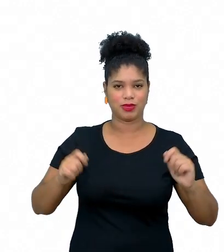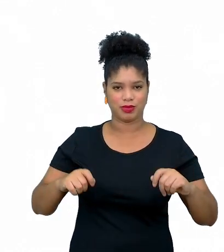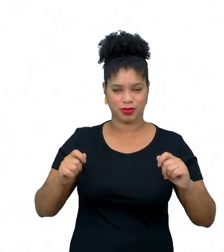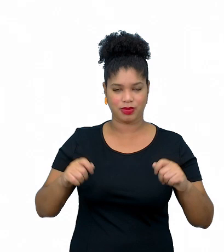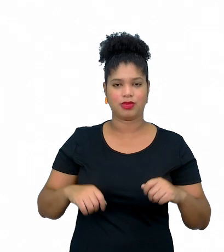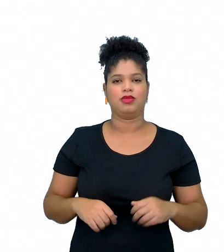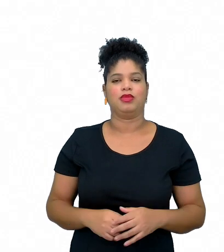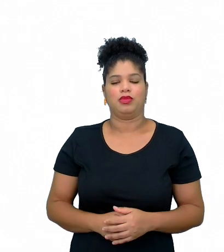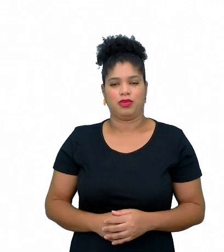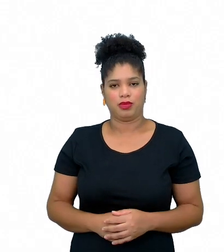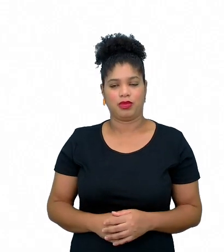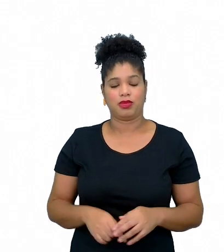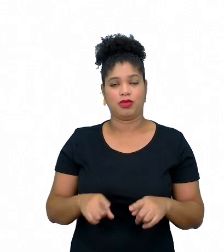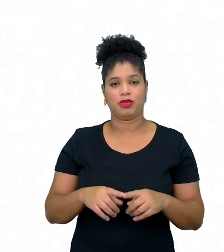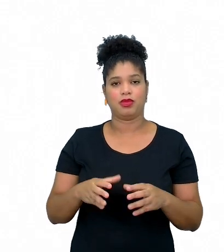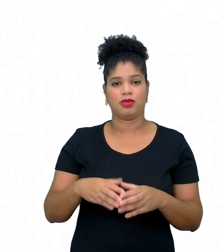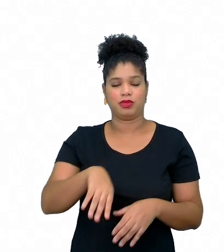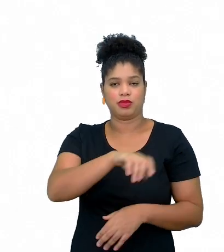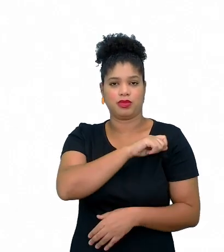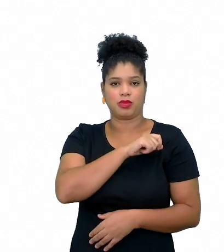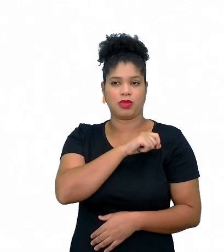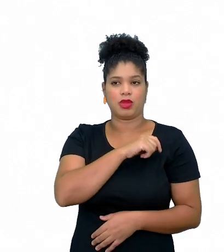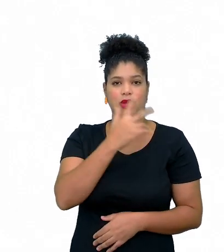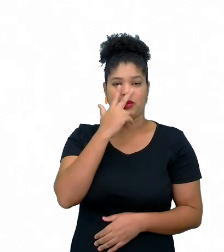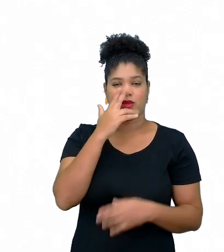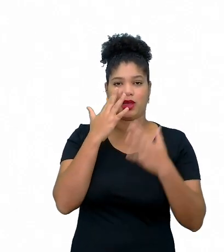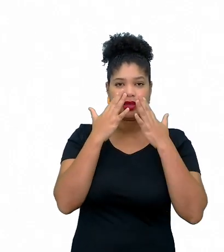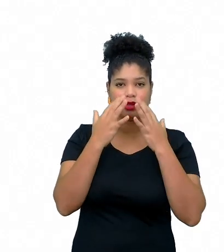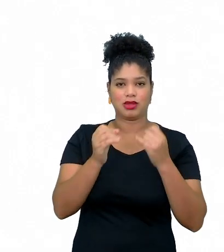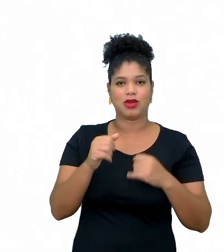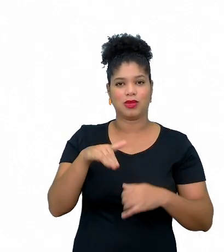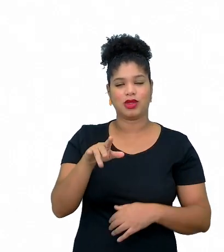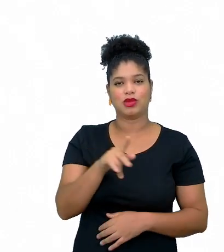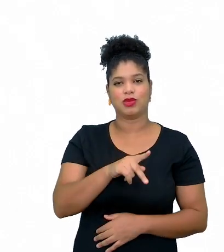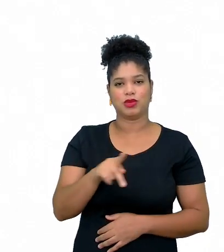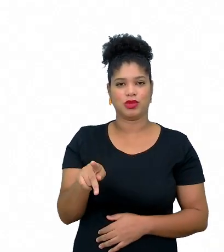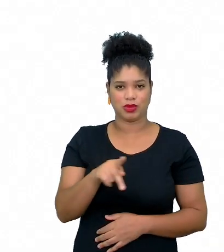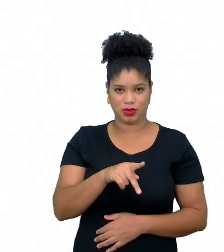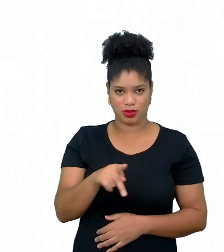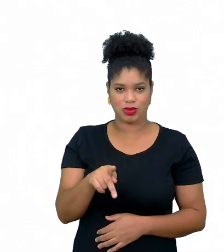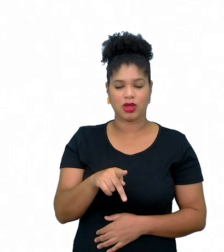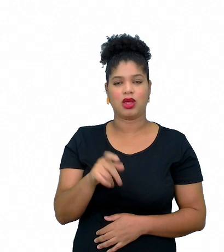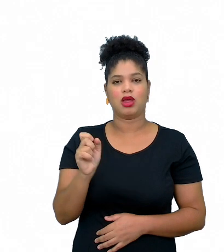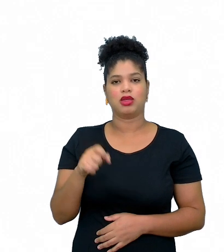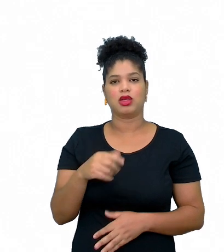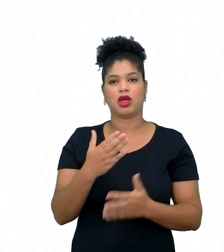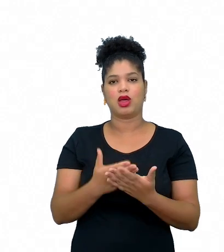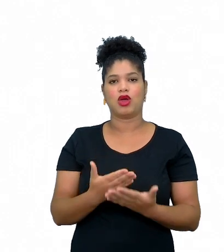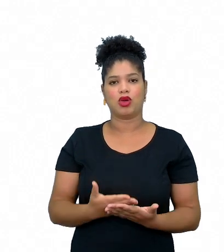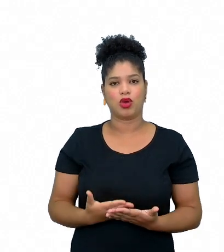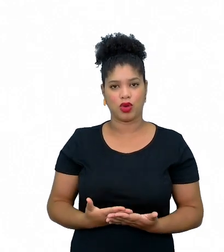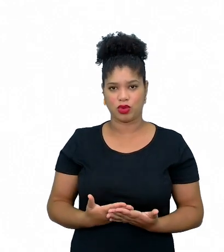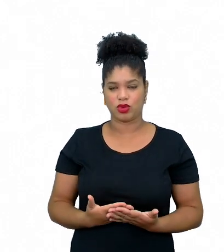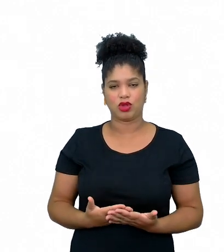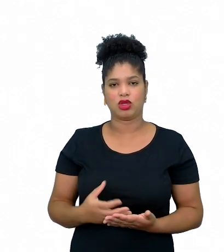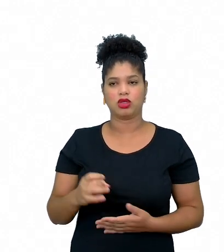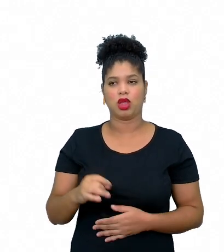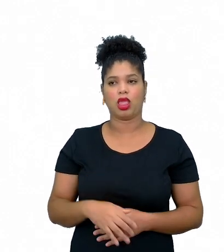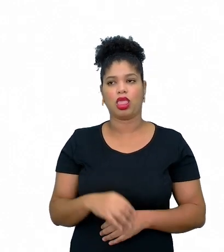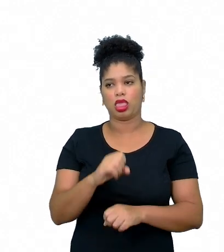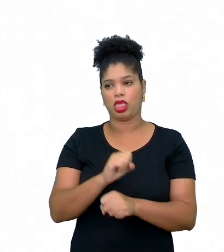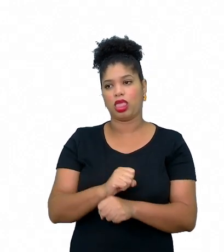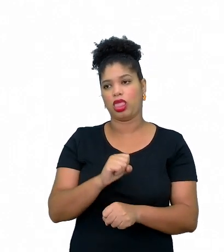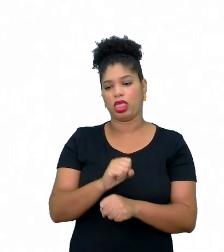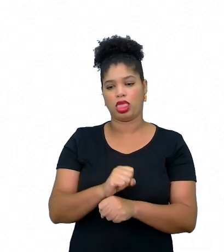mais, ele ouve mais, não só o professor, isso faz com que a aula não seja tão